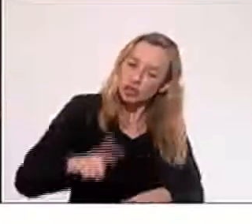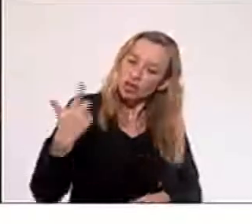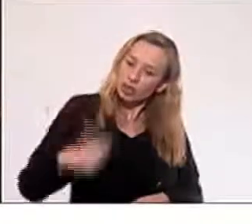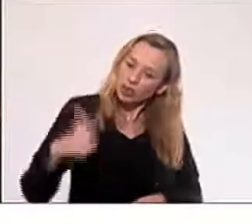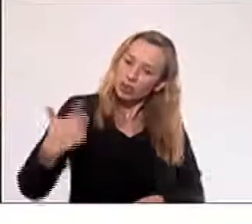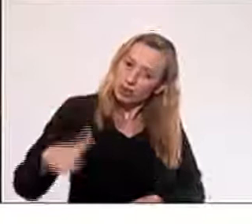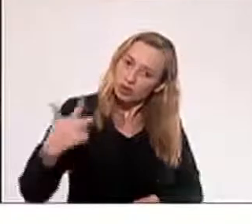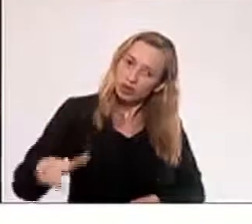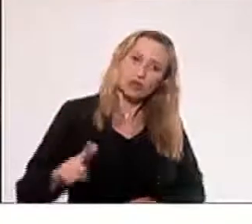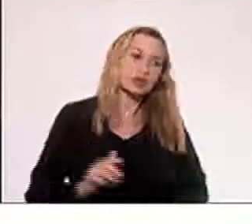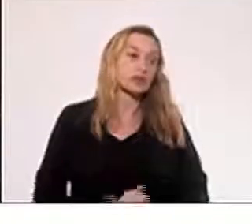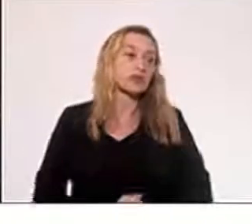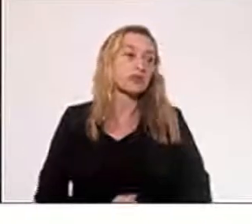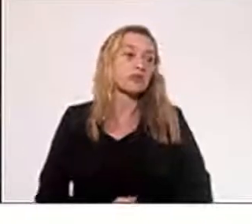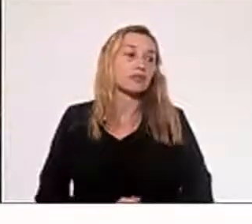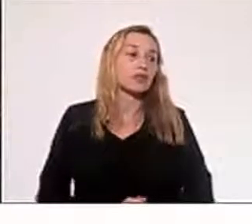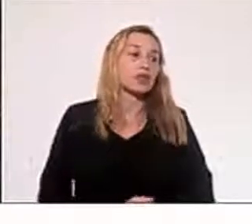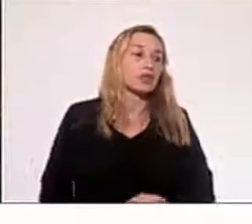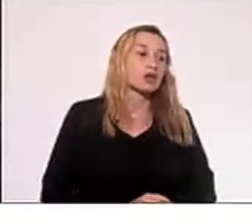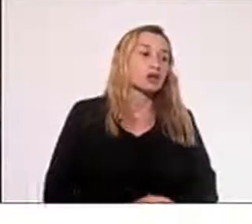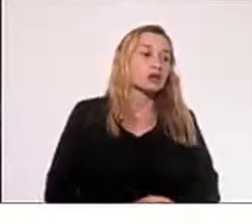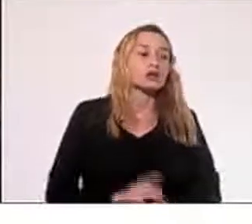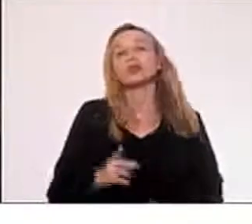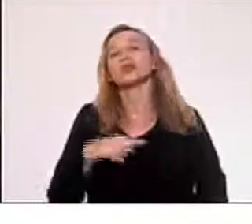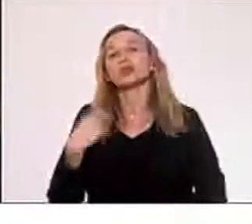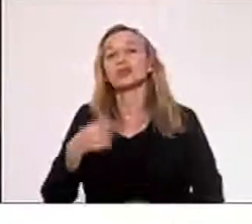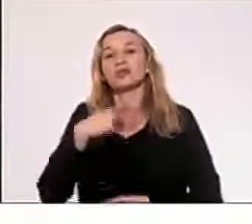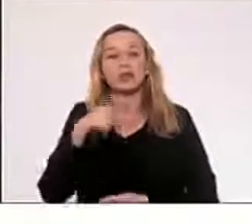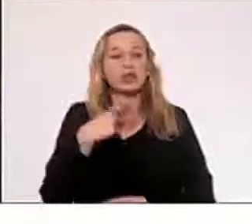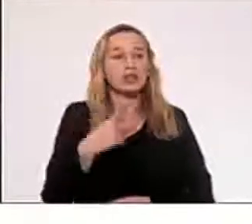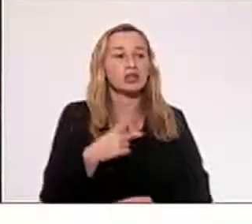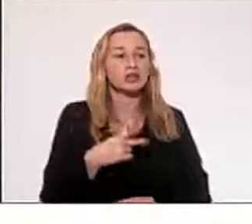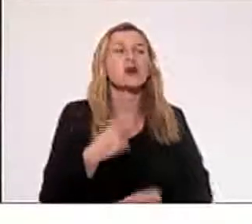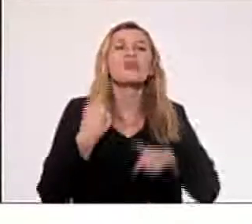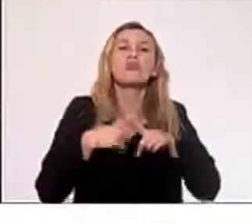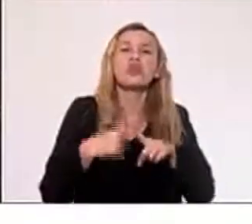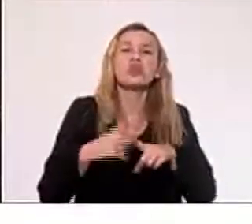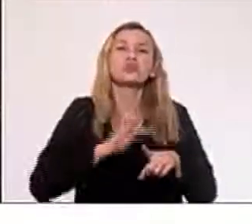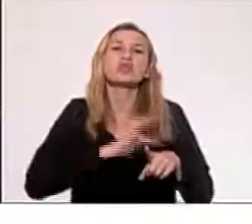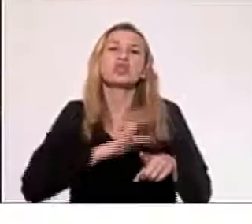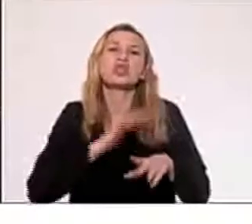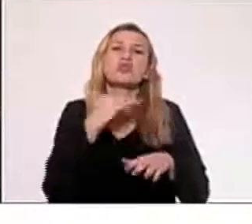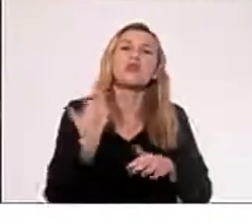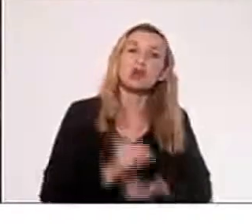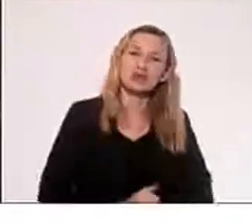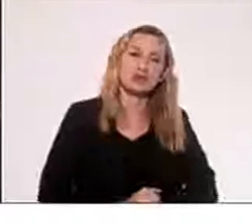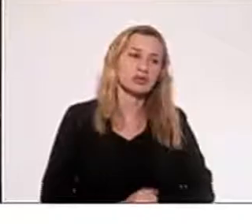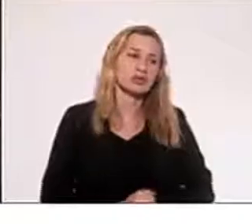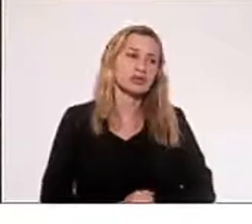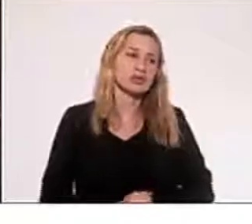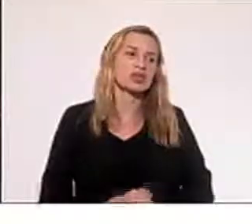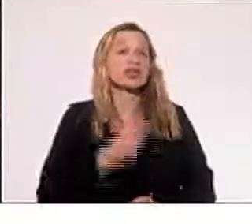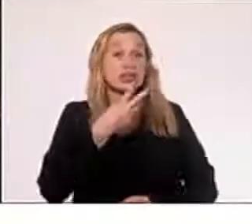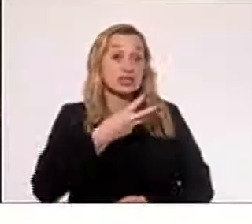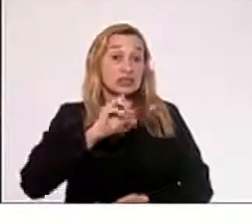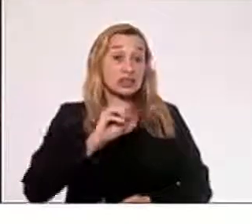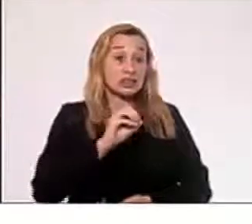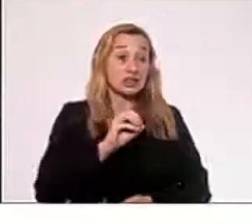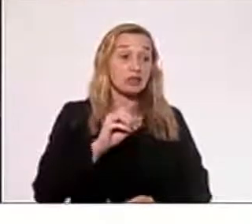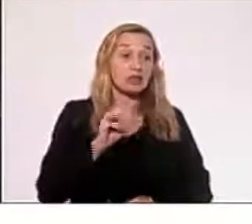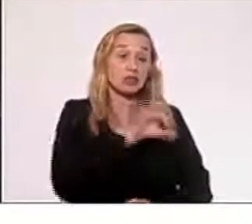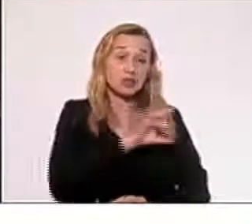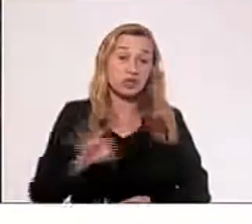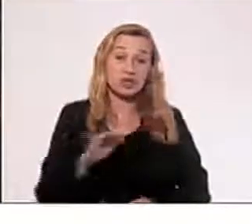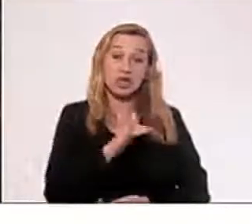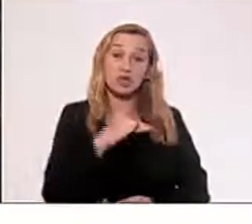Ou seja, quando a gente vai ver de que esses policiais estão morrendo, a gente vê que 80% dessas